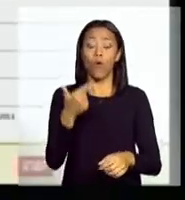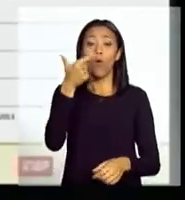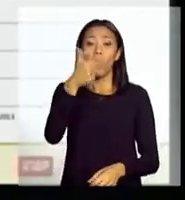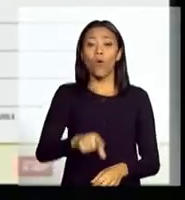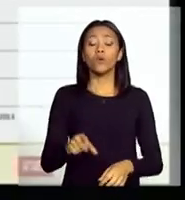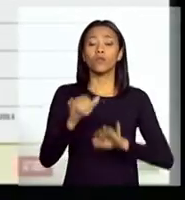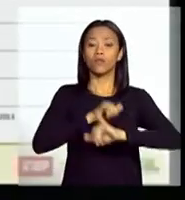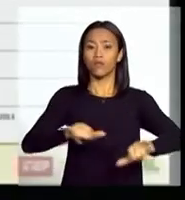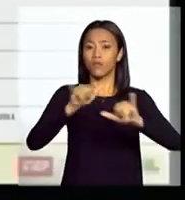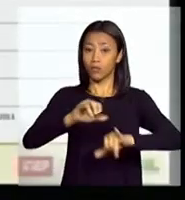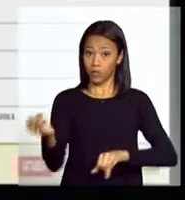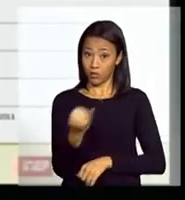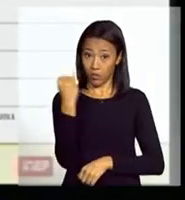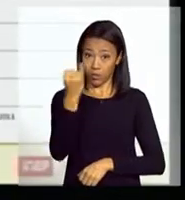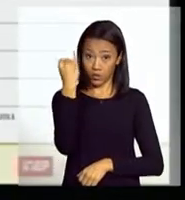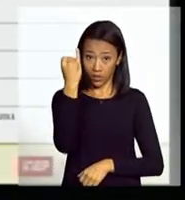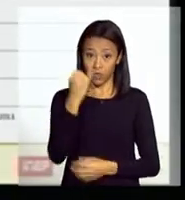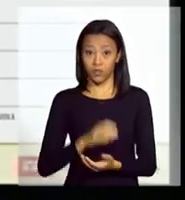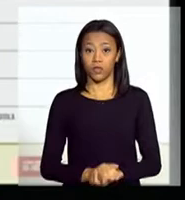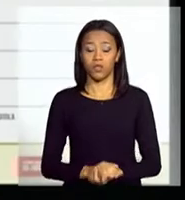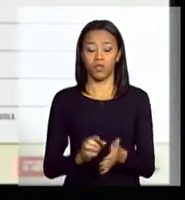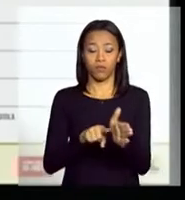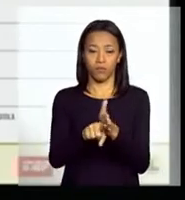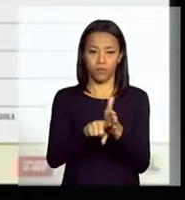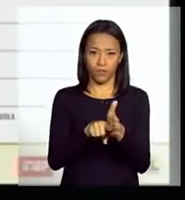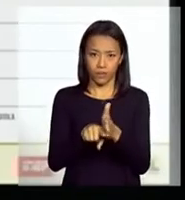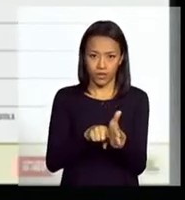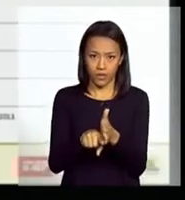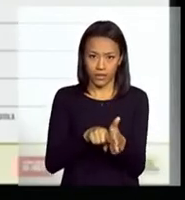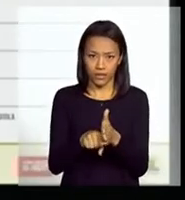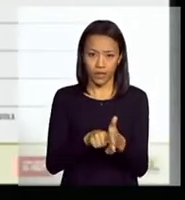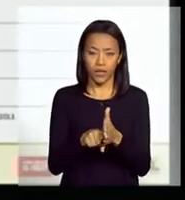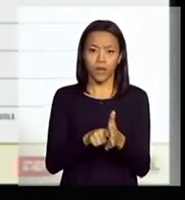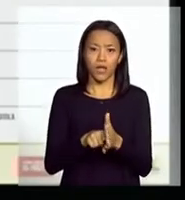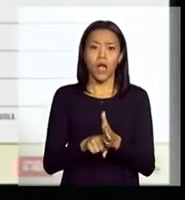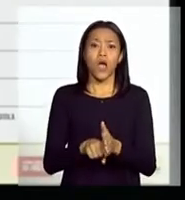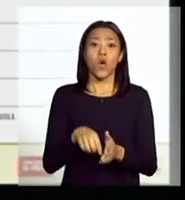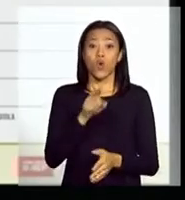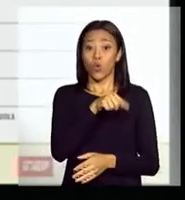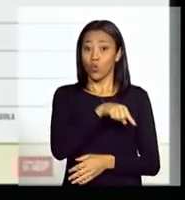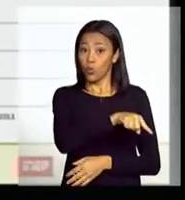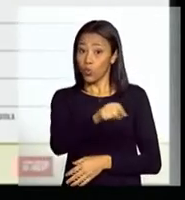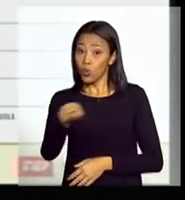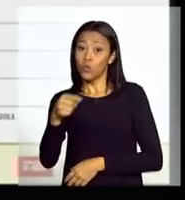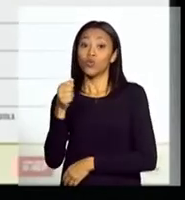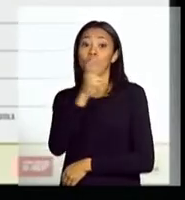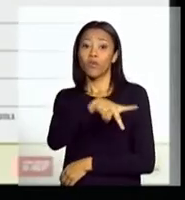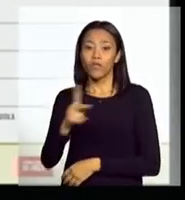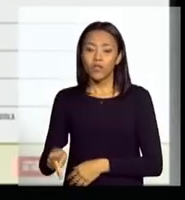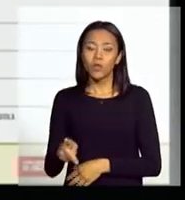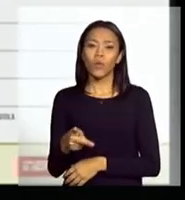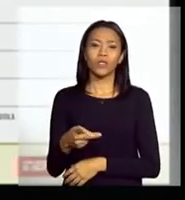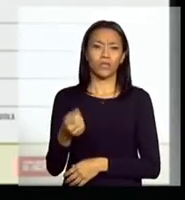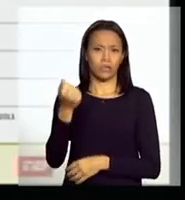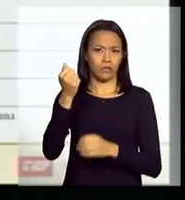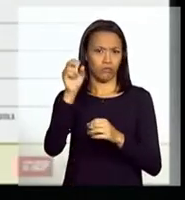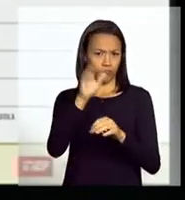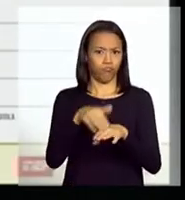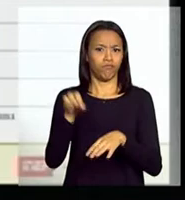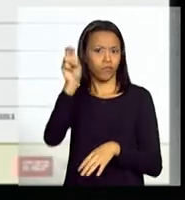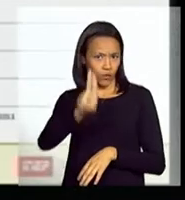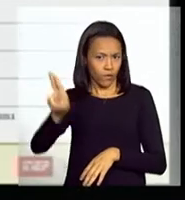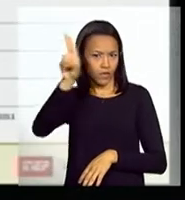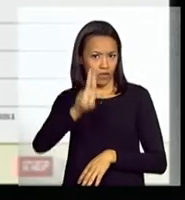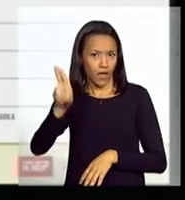importante também do Centro São os docentes do ensino superior atuando a educação básica seja em